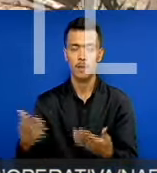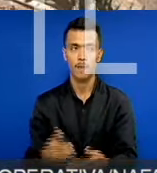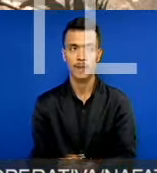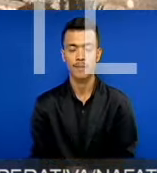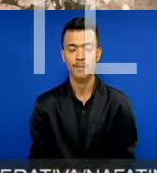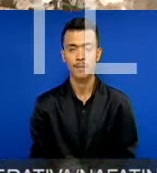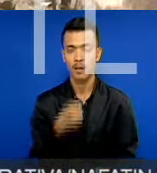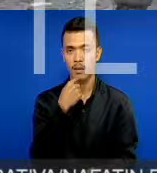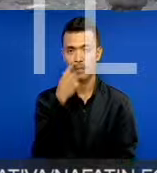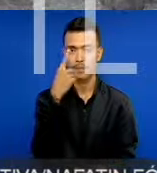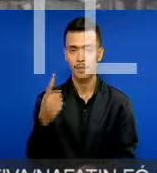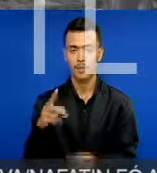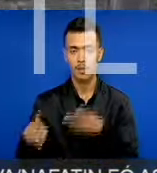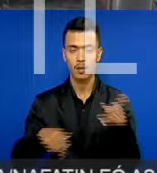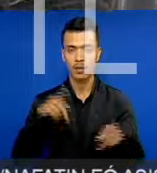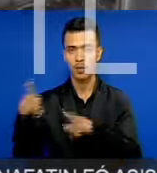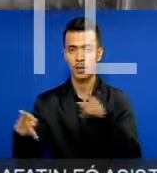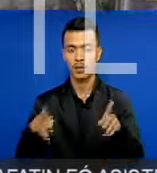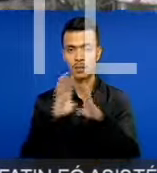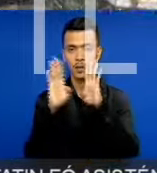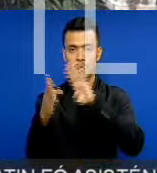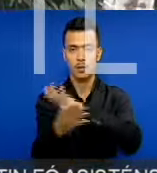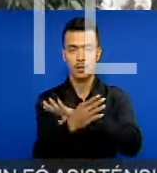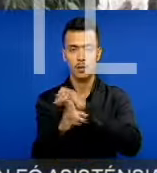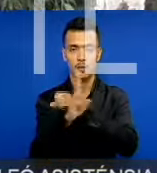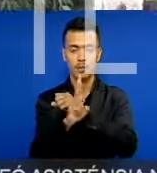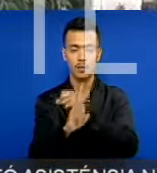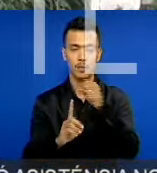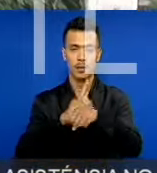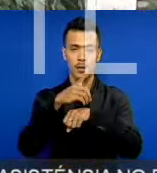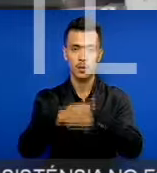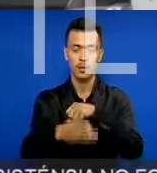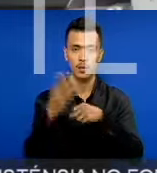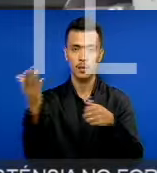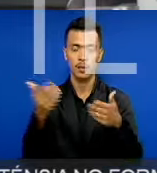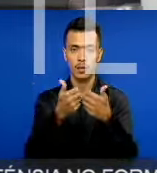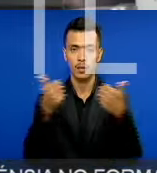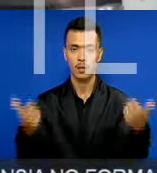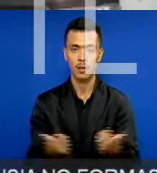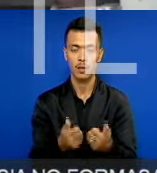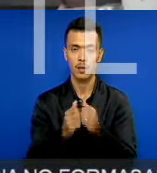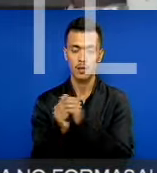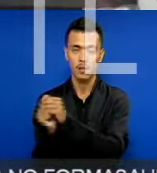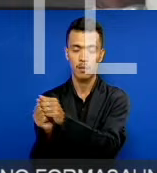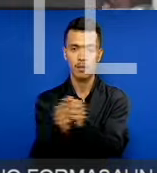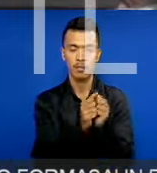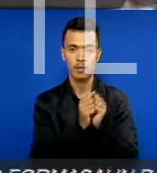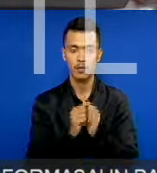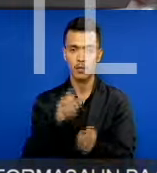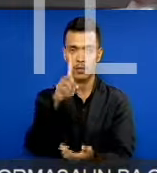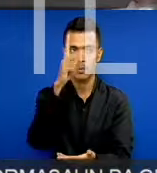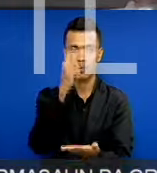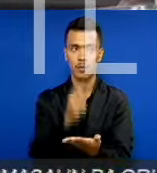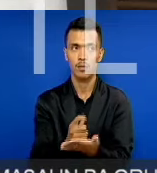de Arroso confirma, comunidade neve sai vítima de desastres naturais e aldeia Caqueularan, a moto crio e da recém. Comunidade